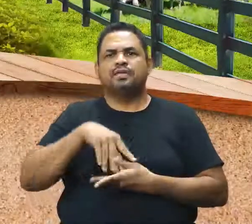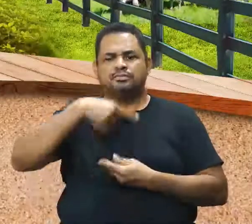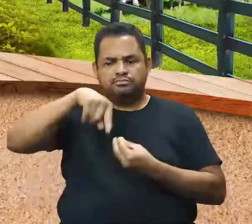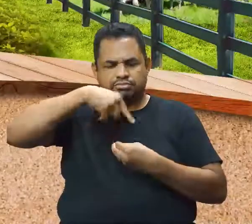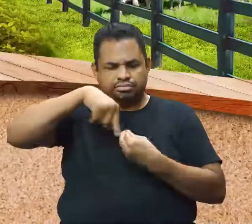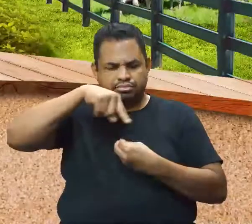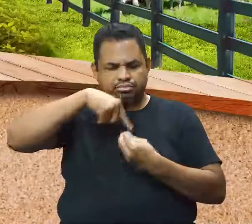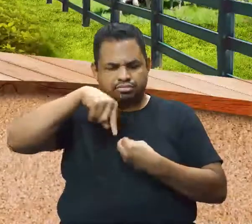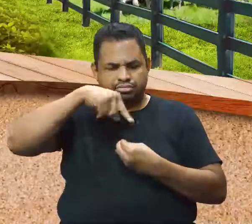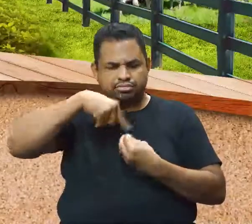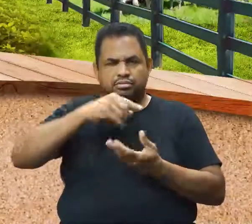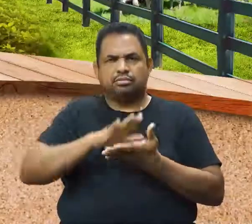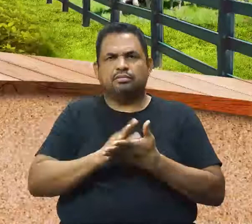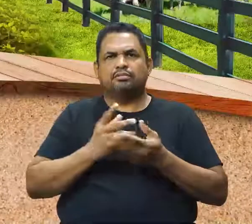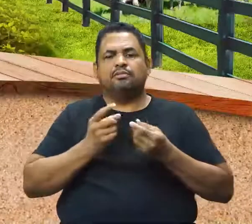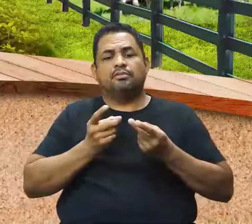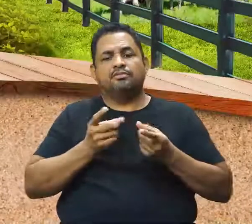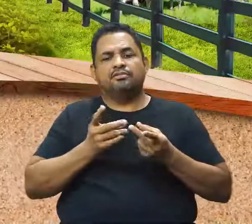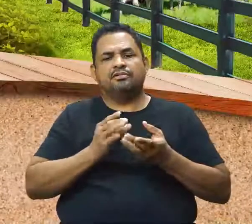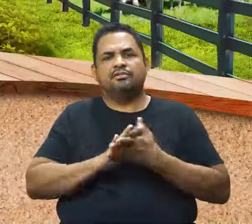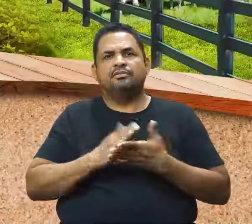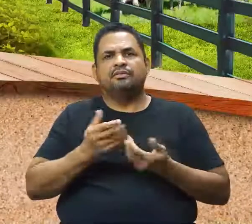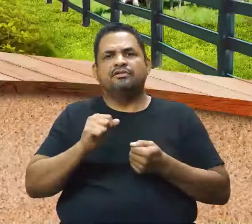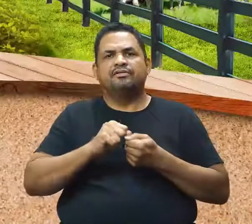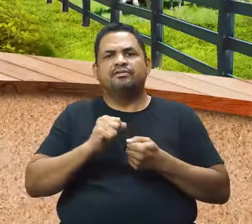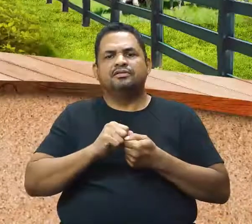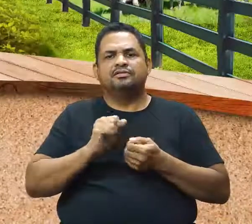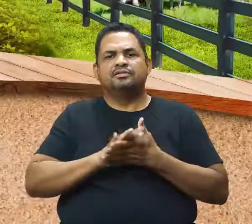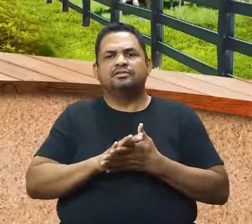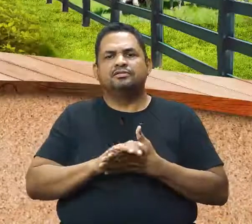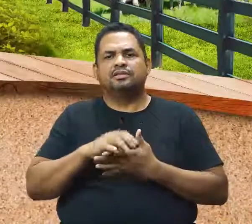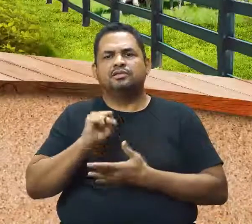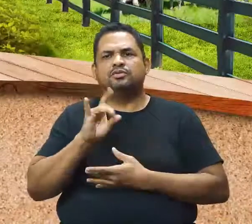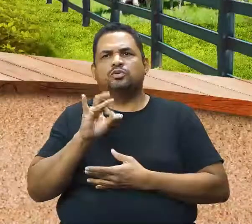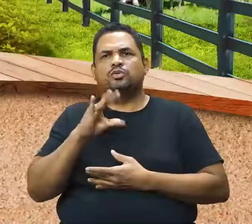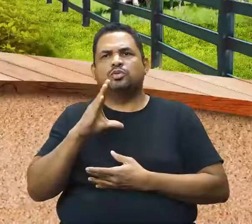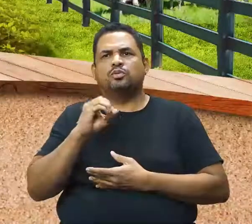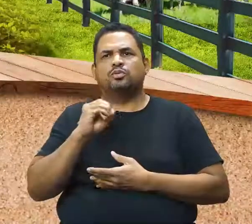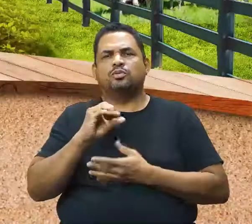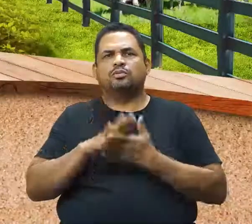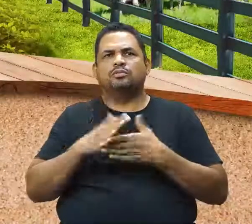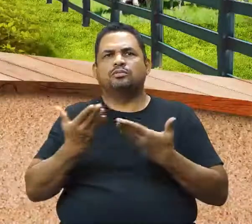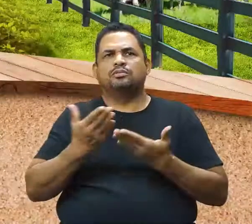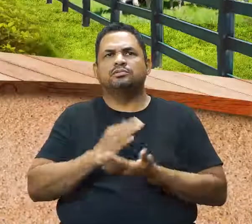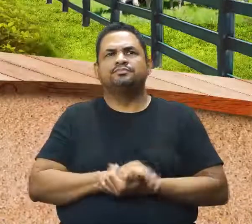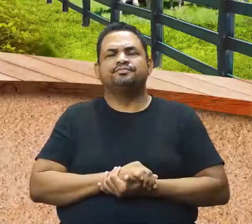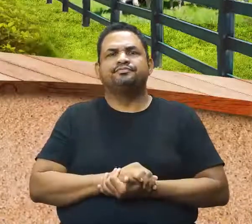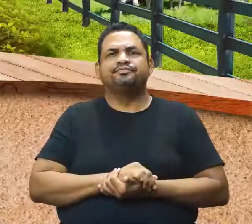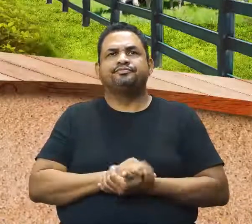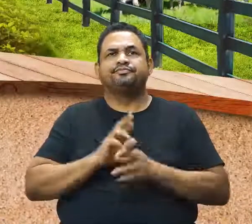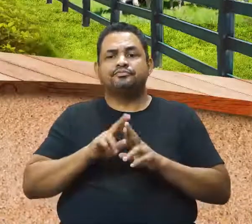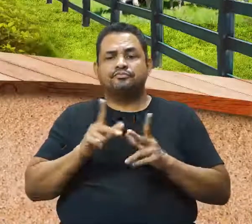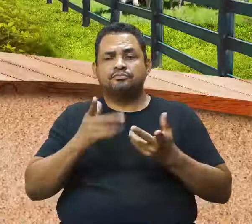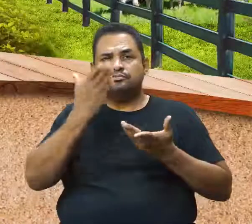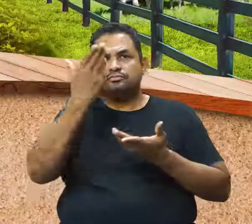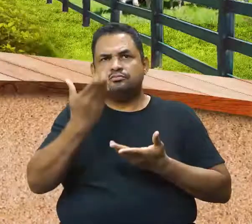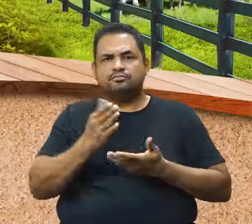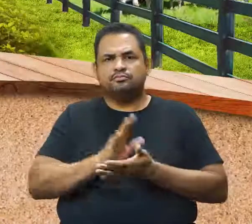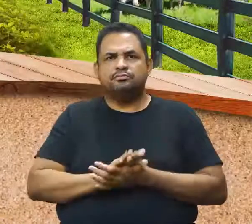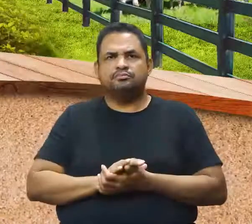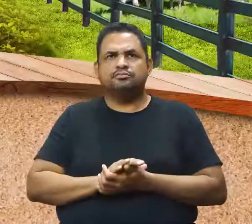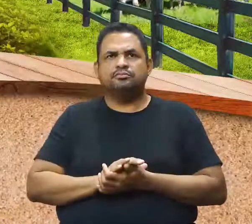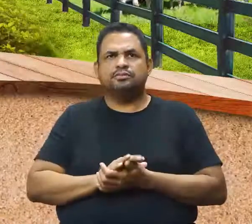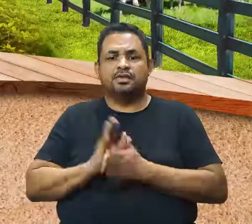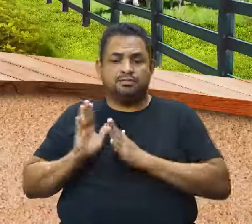para açúcar. Tudo depende desse tipo de... Quais são os tipos de beneficiamentos e processamento. É diferente